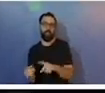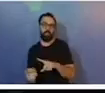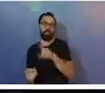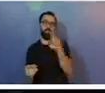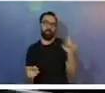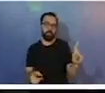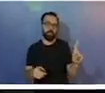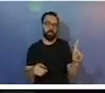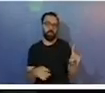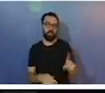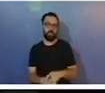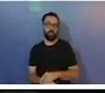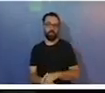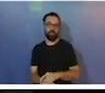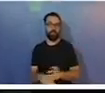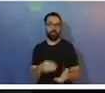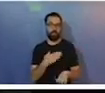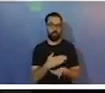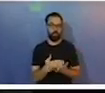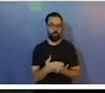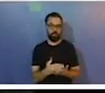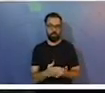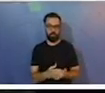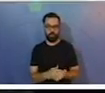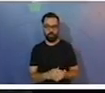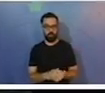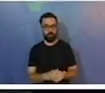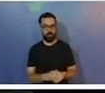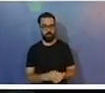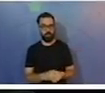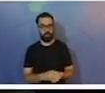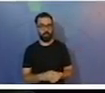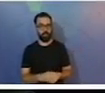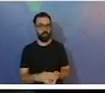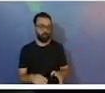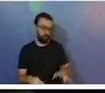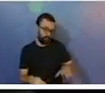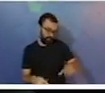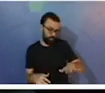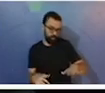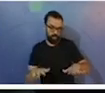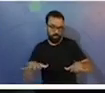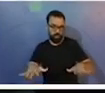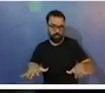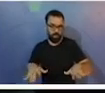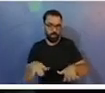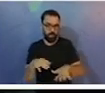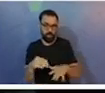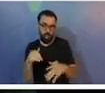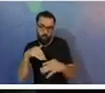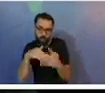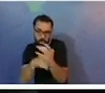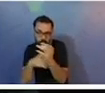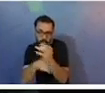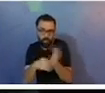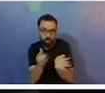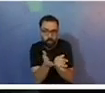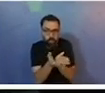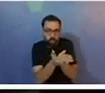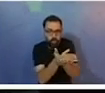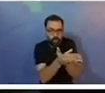adversário. Começar, cada um tem o local que põe os seus navios, escondido, tá?